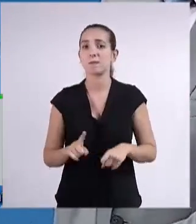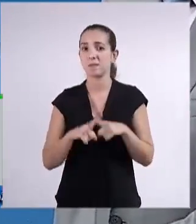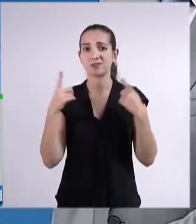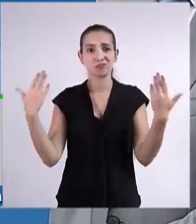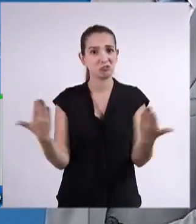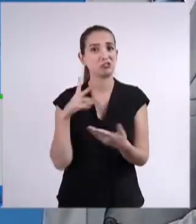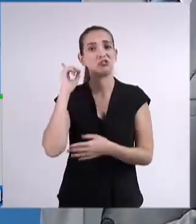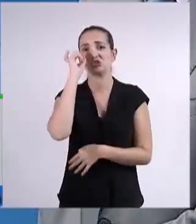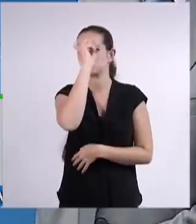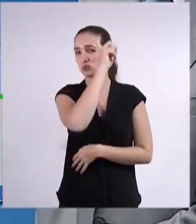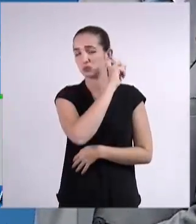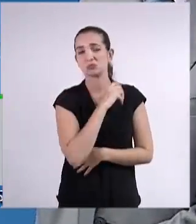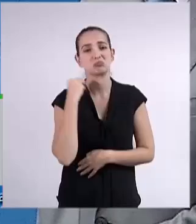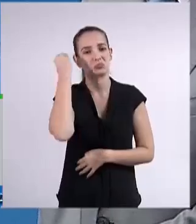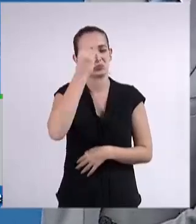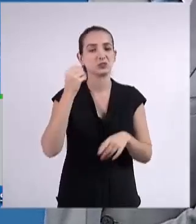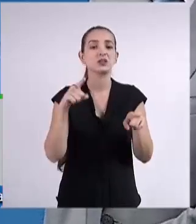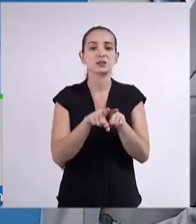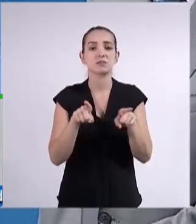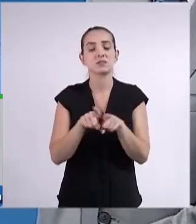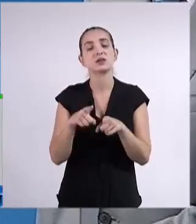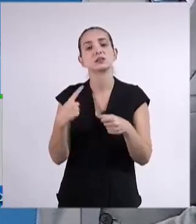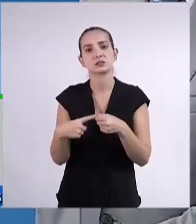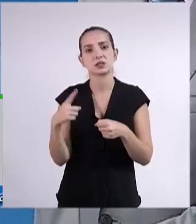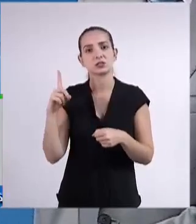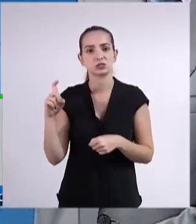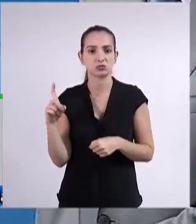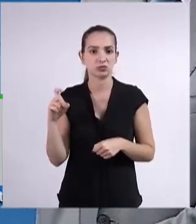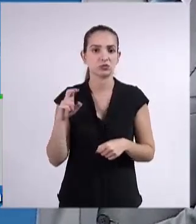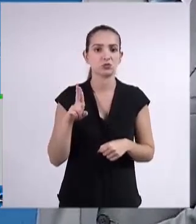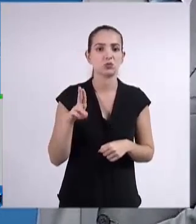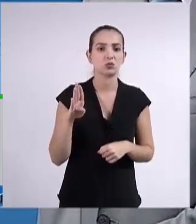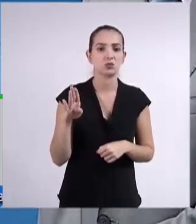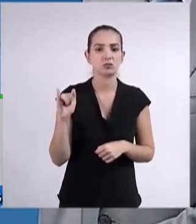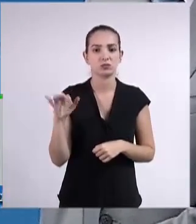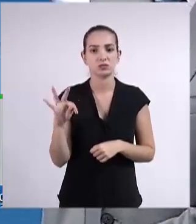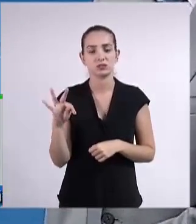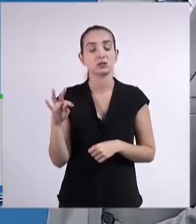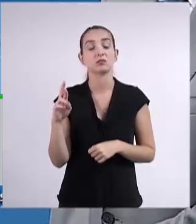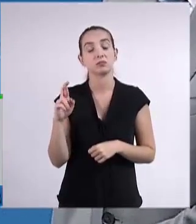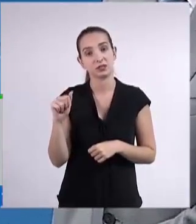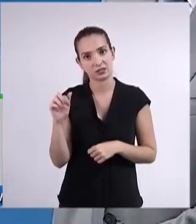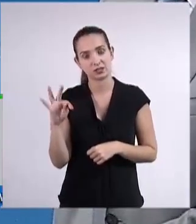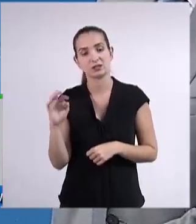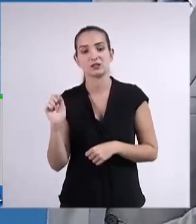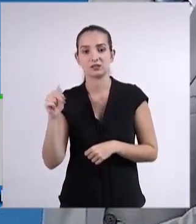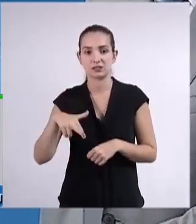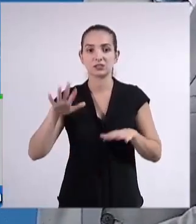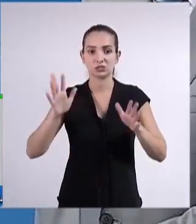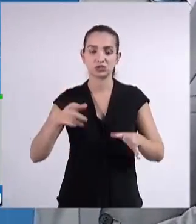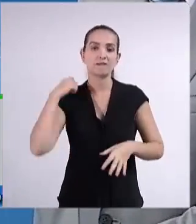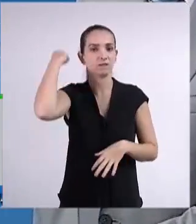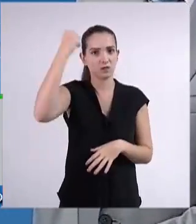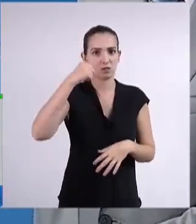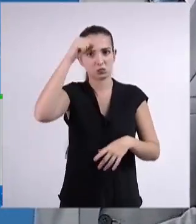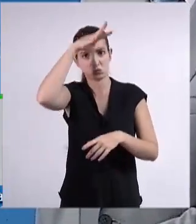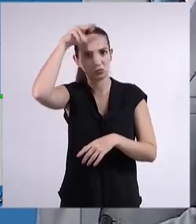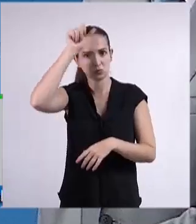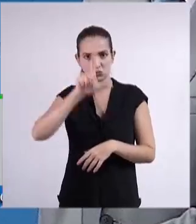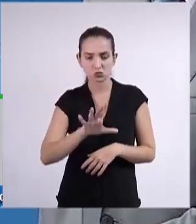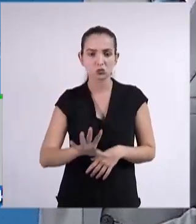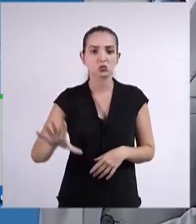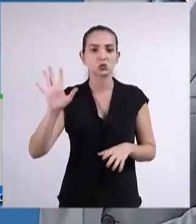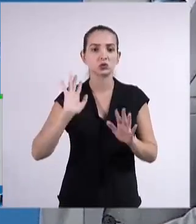o Operário, mesmo o Biratã em Dourados, o clube Biratã em Dourados, que chegou a ser campeão do estado, esteve entre